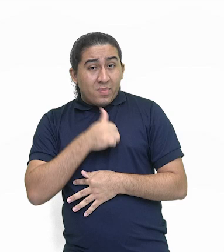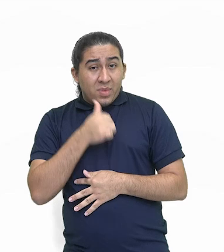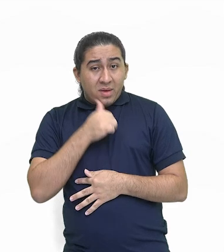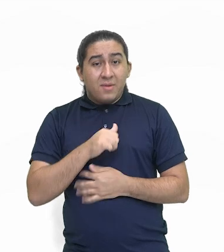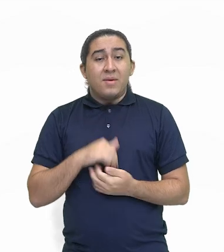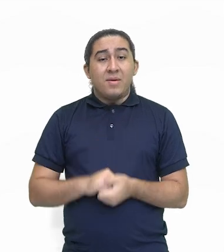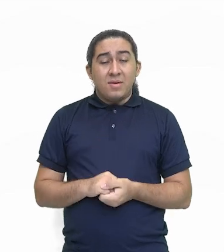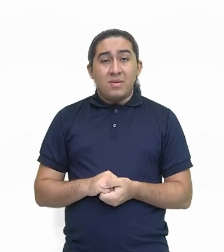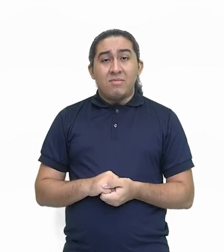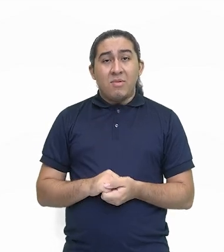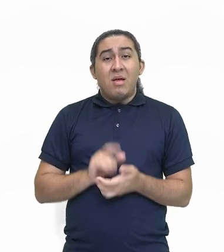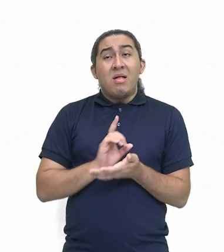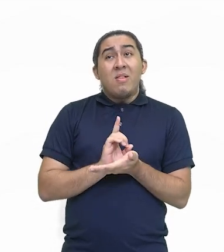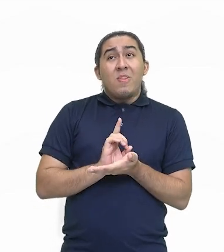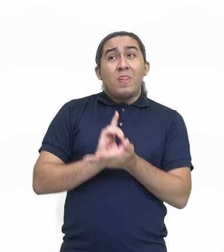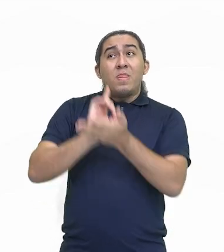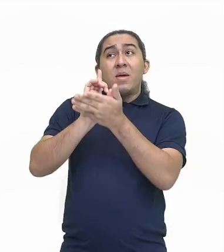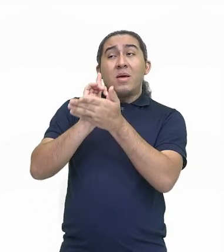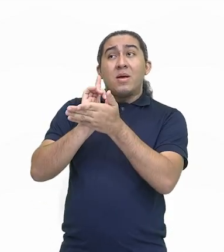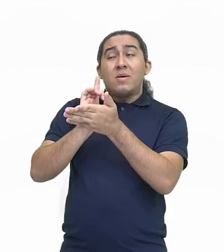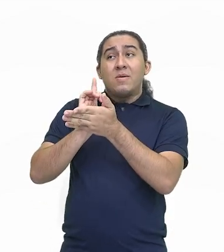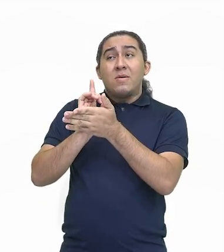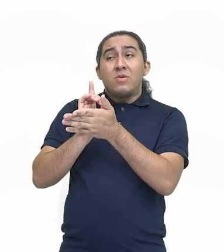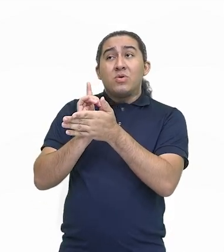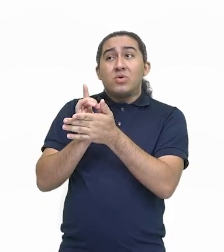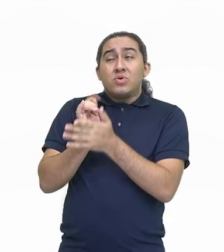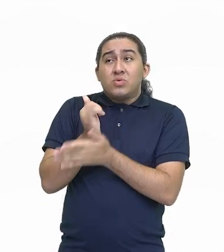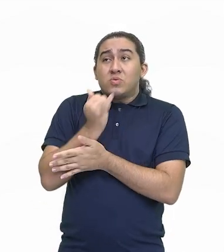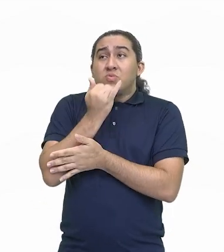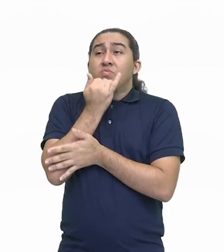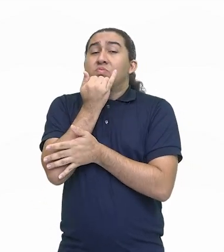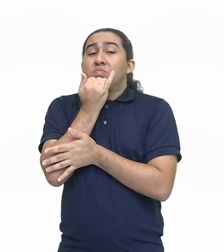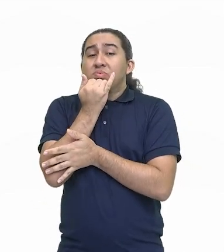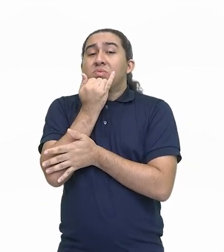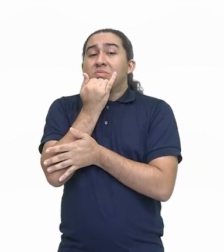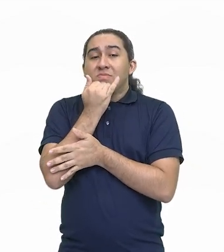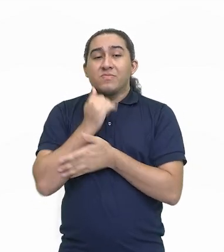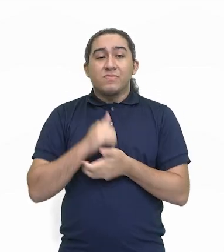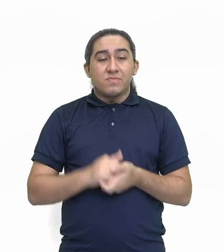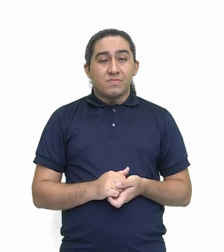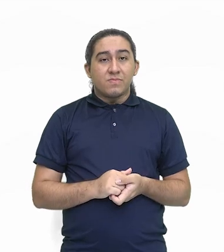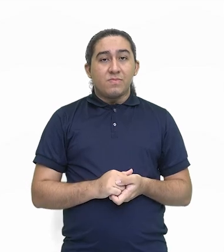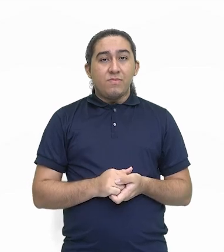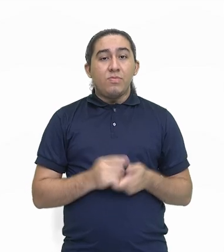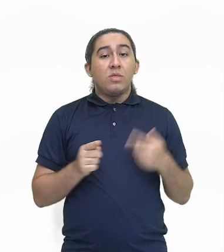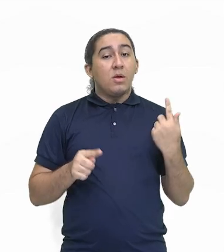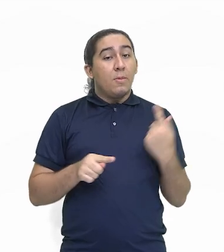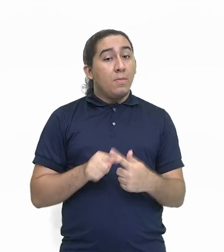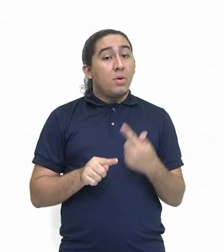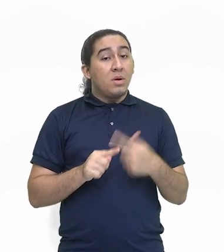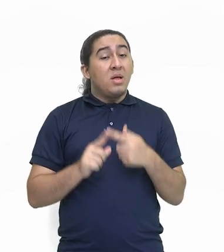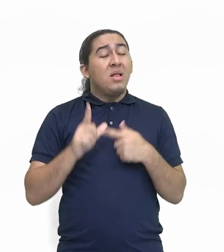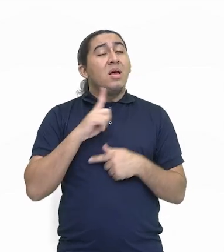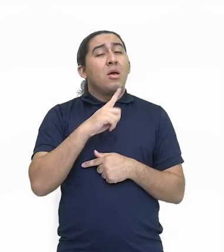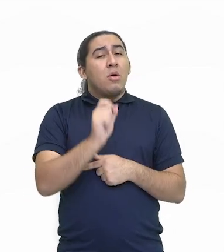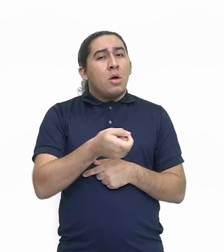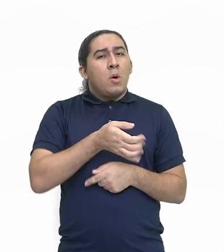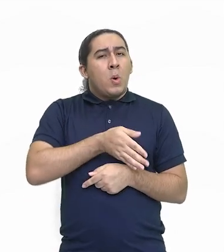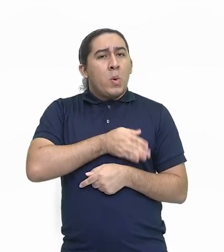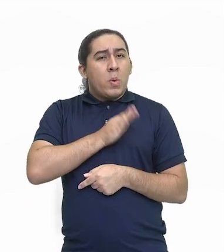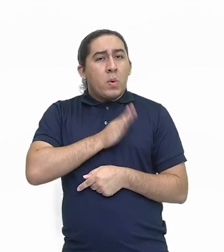se Deus me perdoe, ou assim Deus me perdoe, pois tendes tão